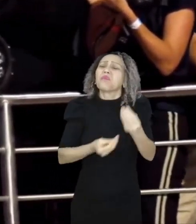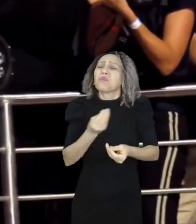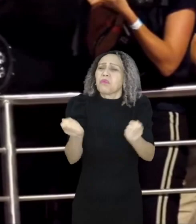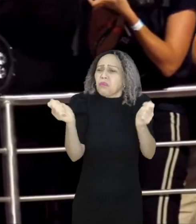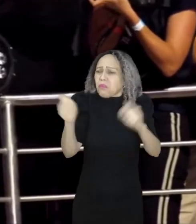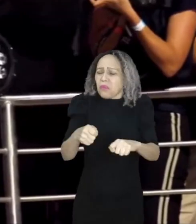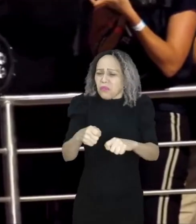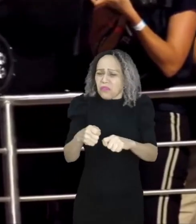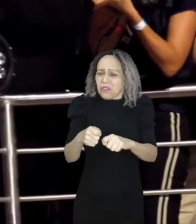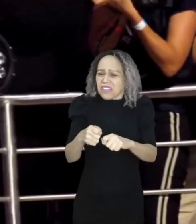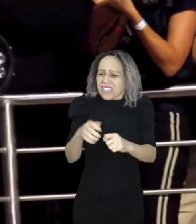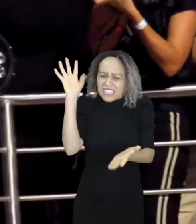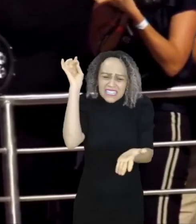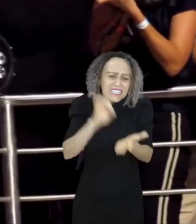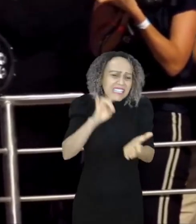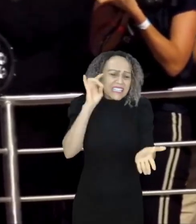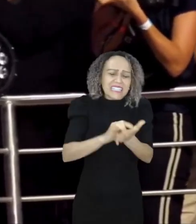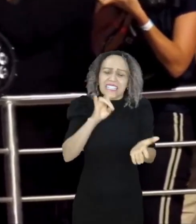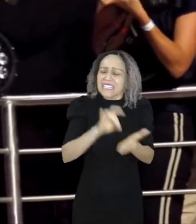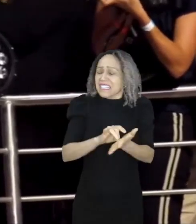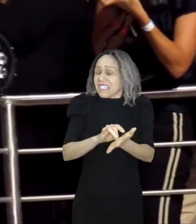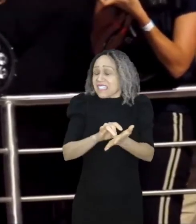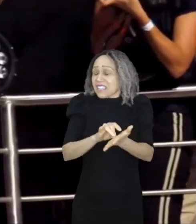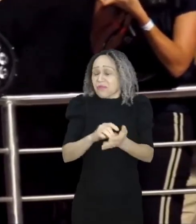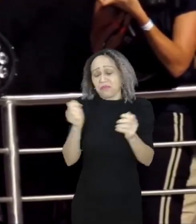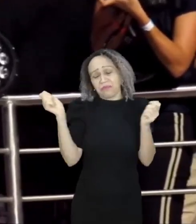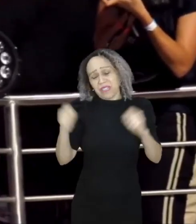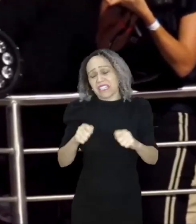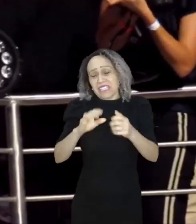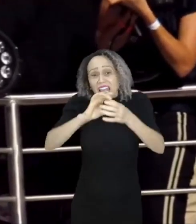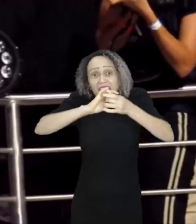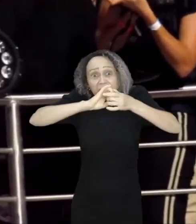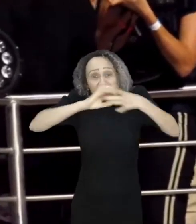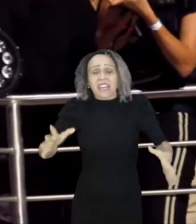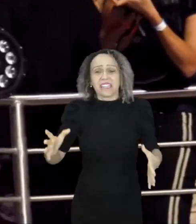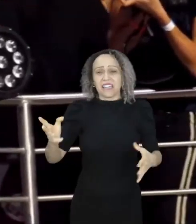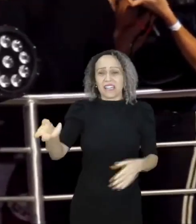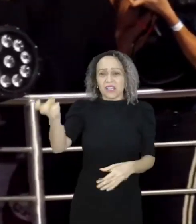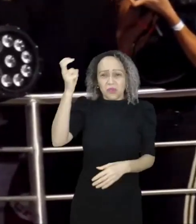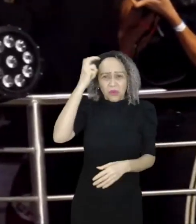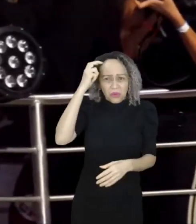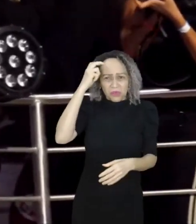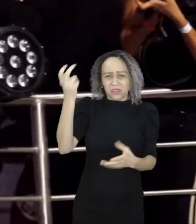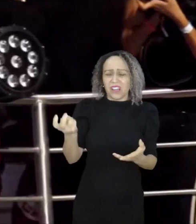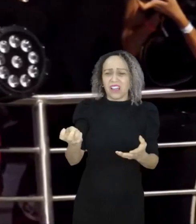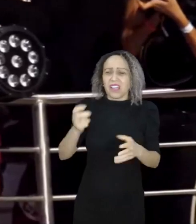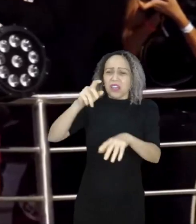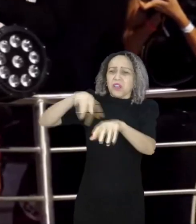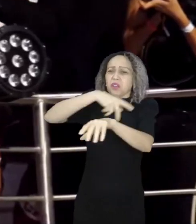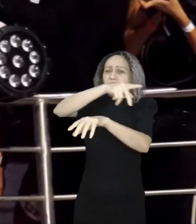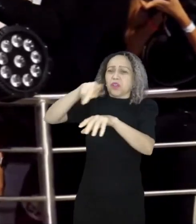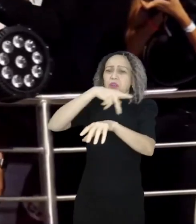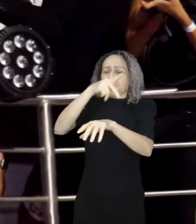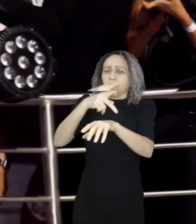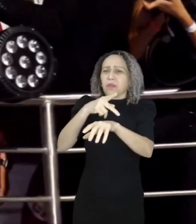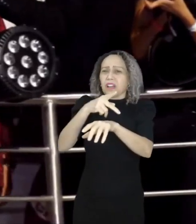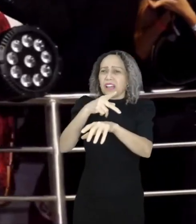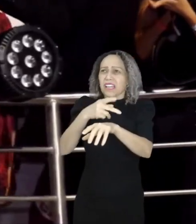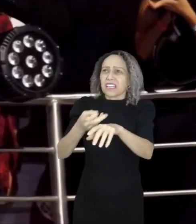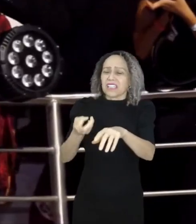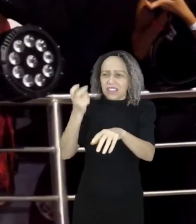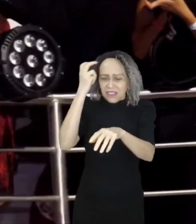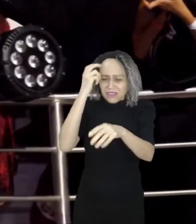verdadeira nação se não tiver liberdade cultural, e o país vai recuperar sua